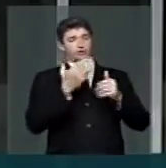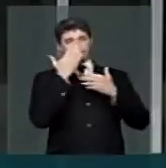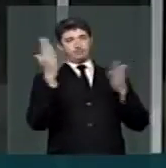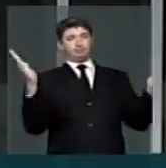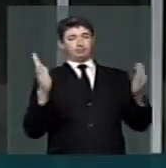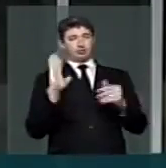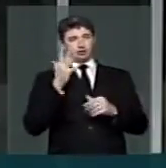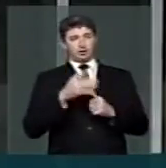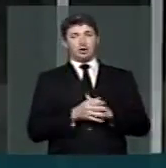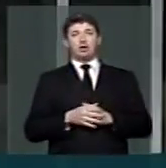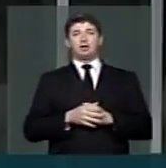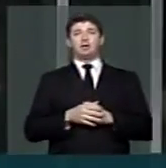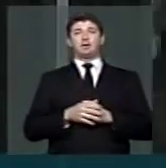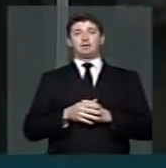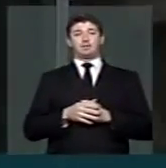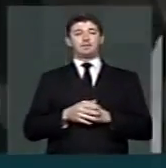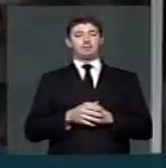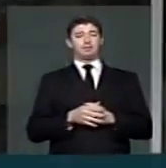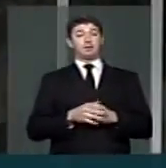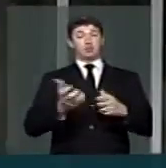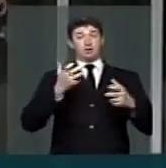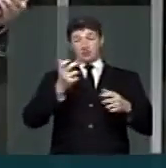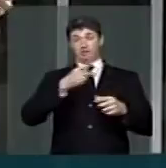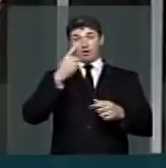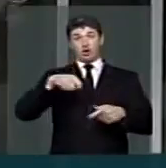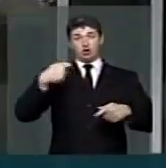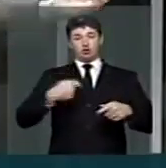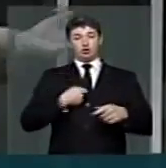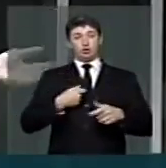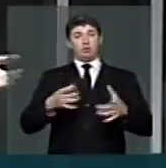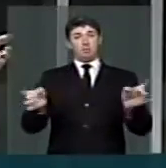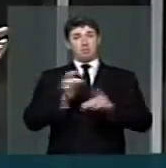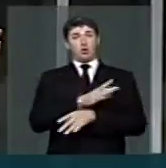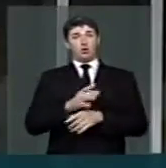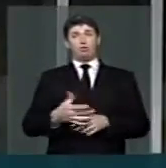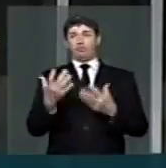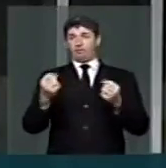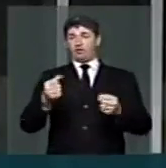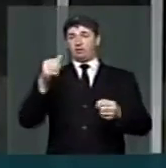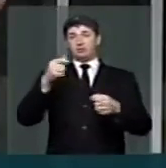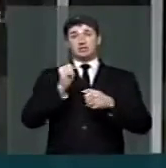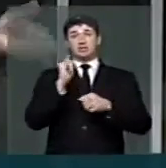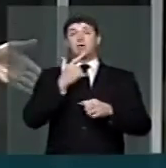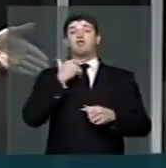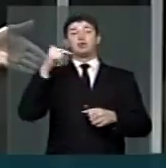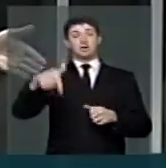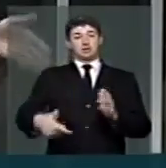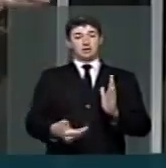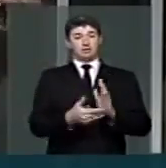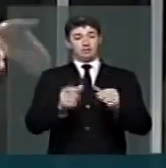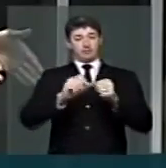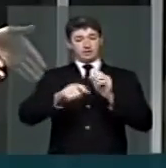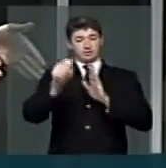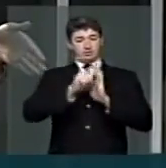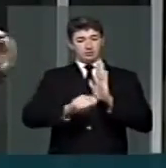líder, deputado Guimarães. Quero dizer que eu estou pronto, se for a vontade da maioria da casa,